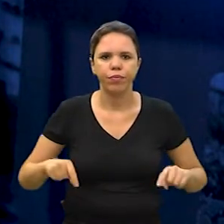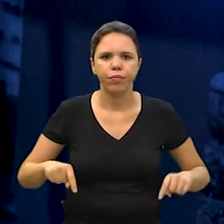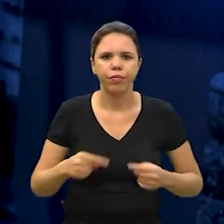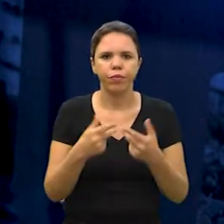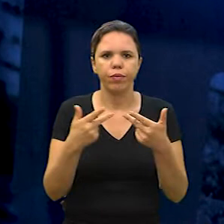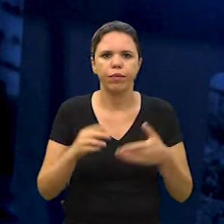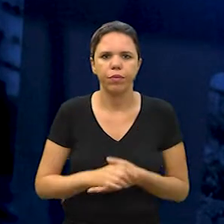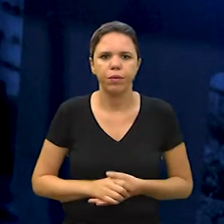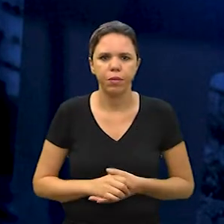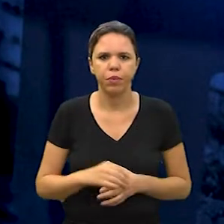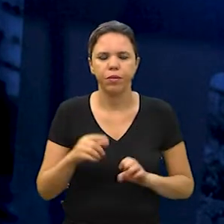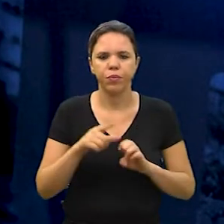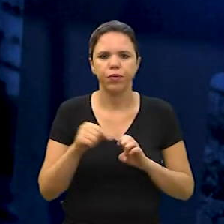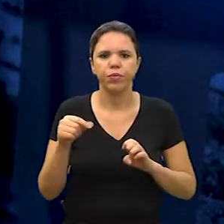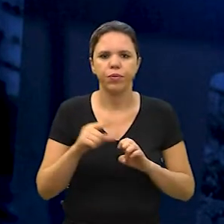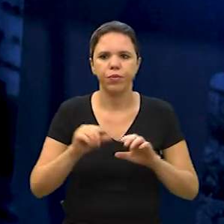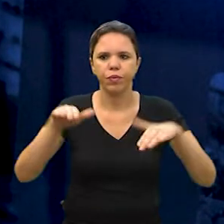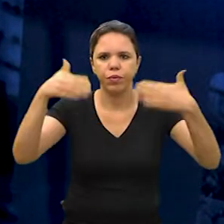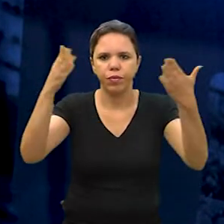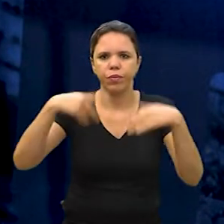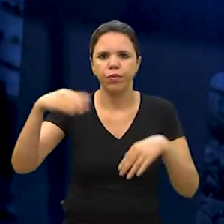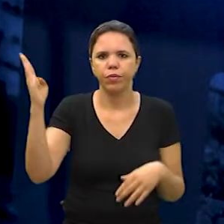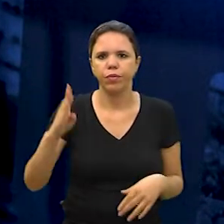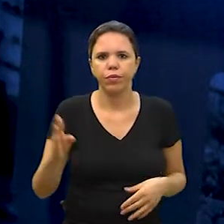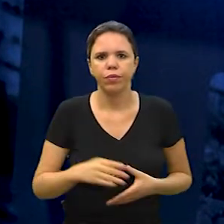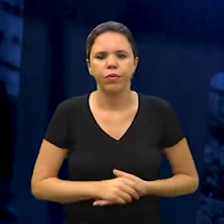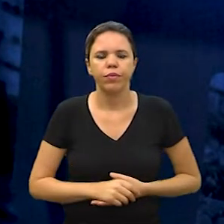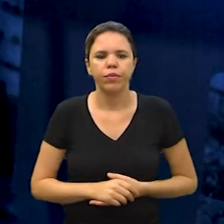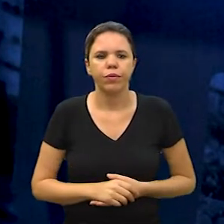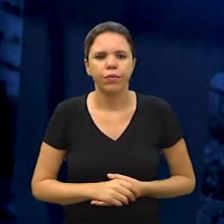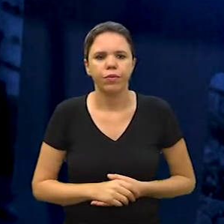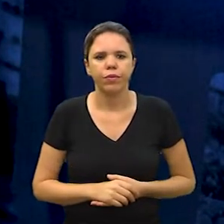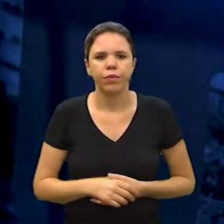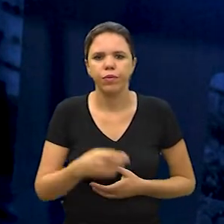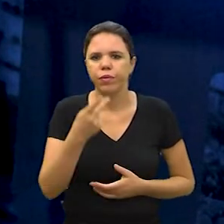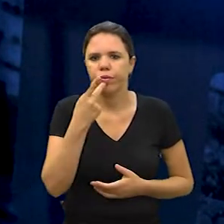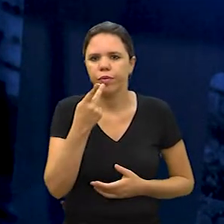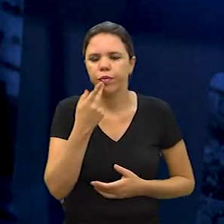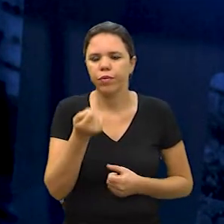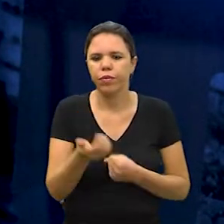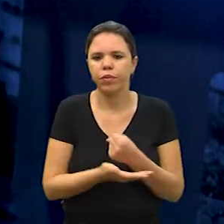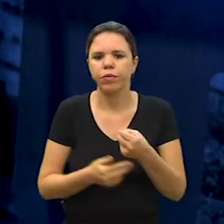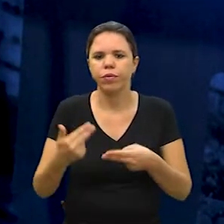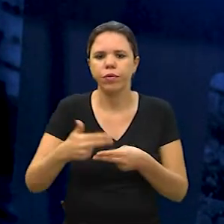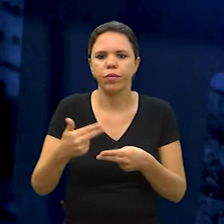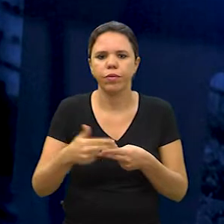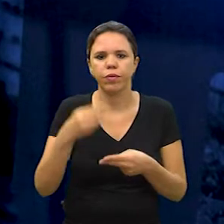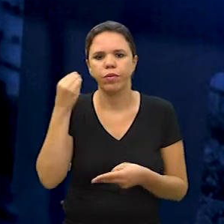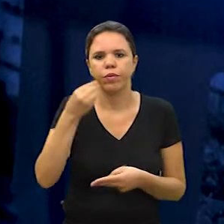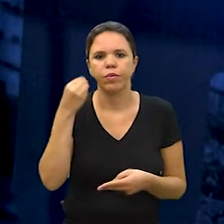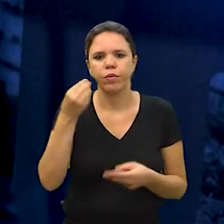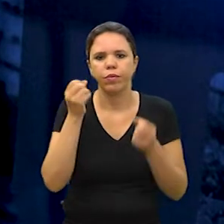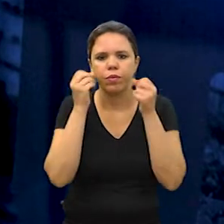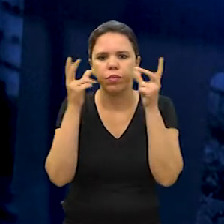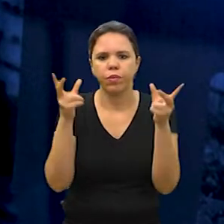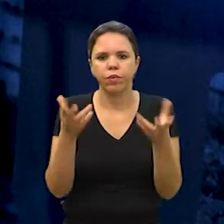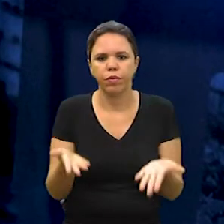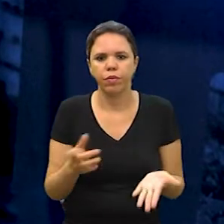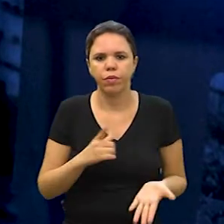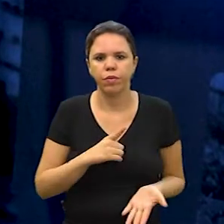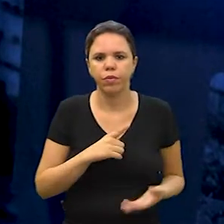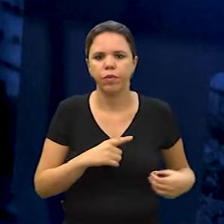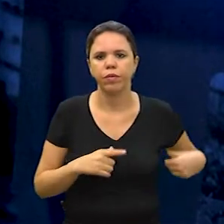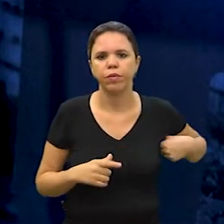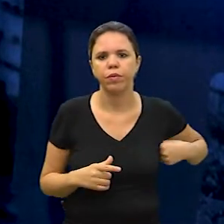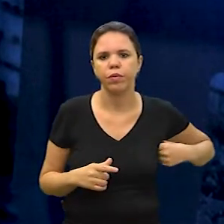desafios de empreender fora do Brasil. Eu queria que você falasse um pouquinho do Sebrae, da experiência, da expertise que vocês